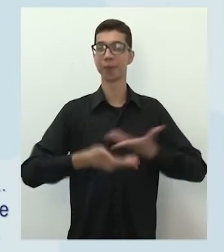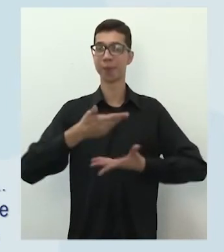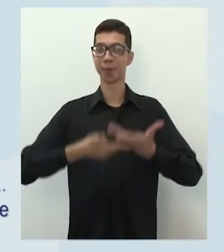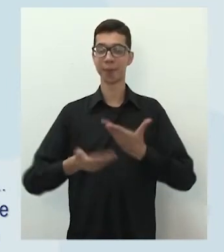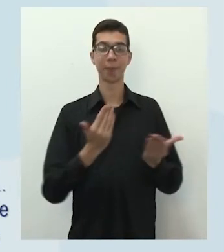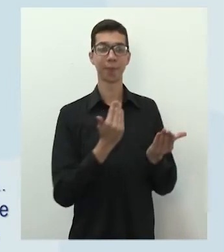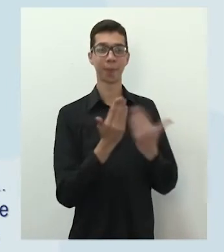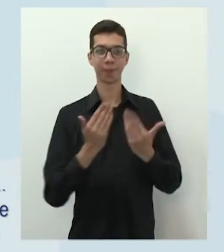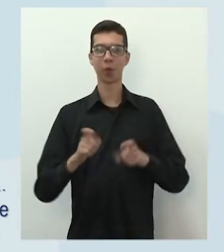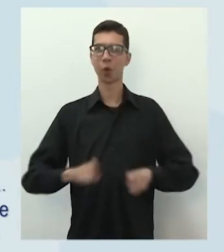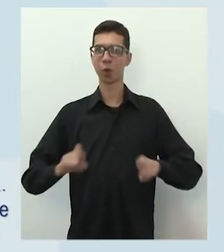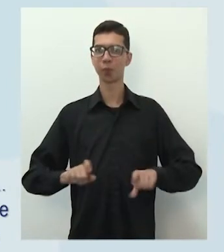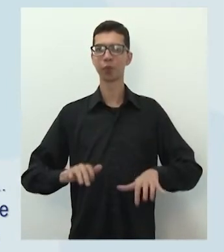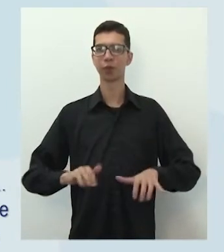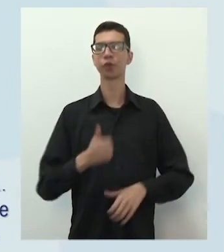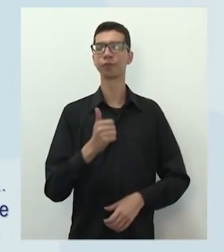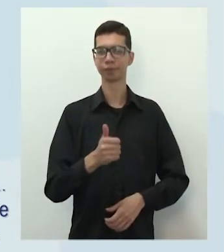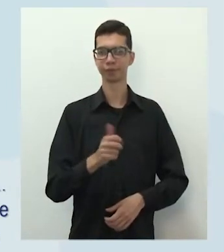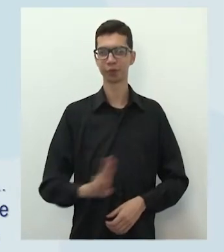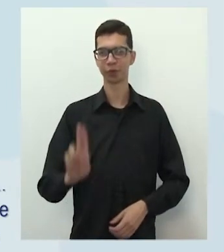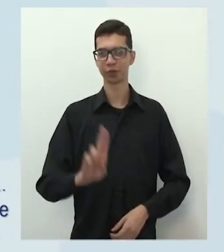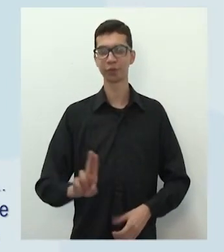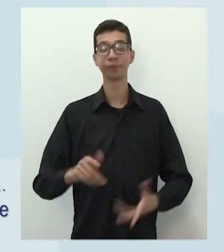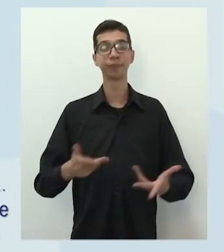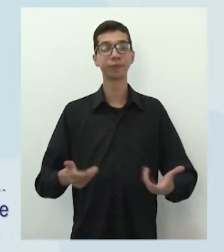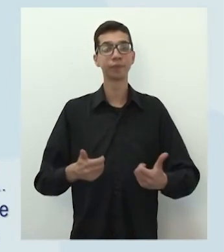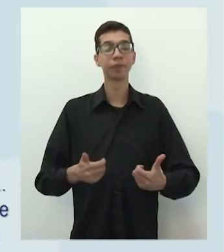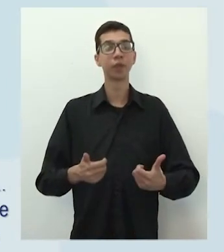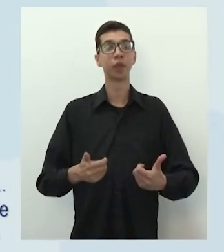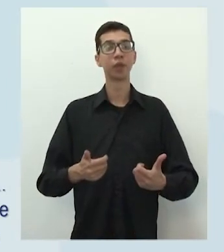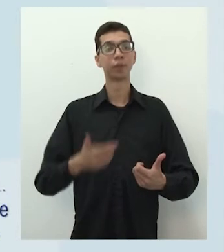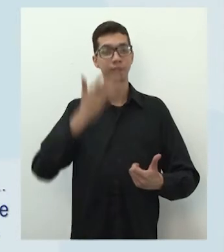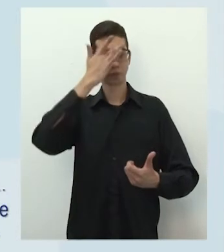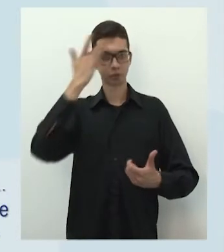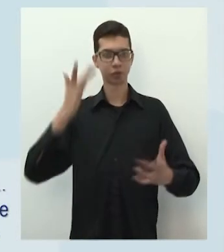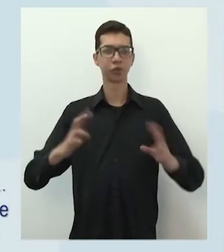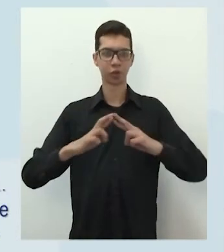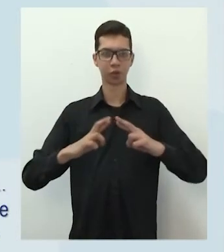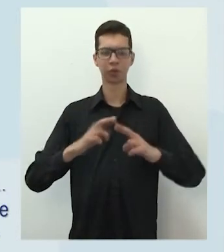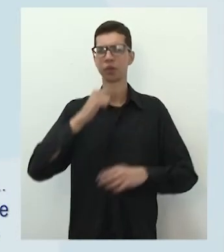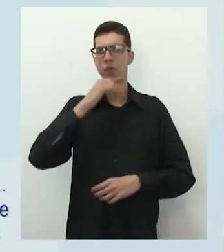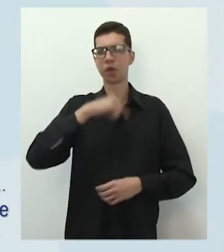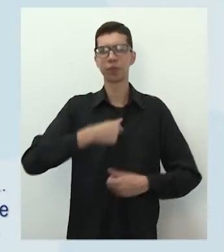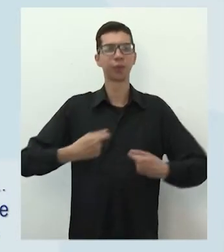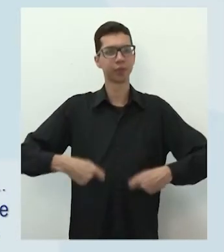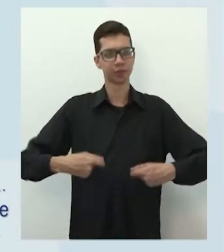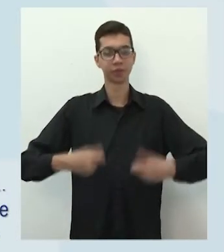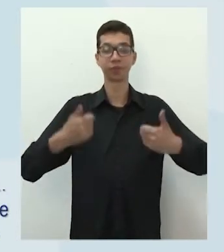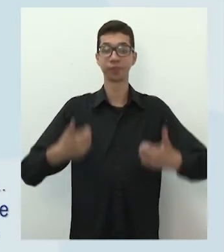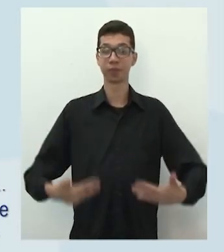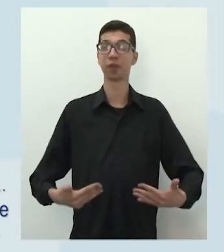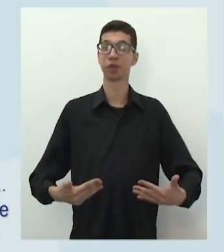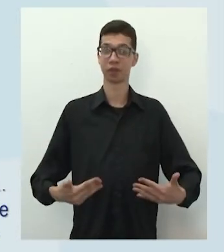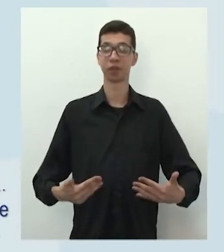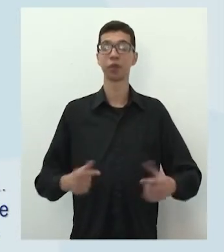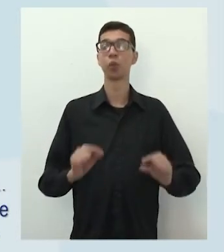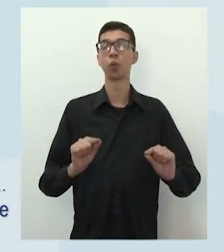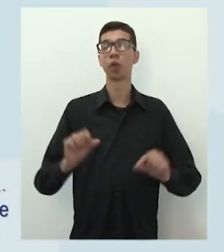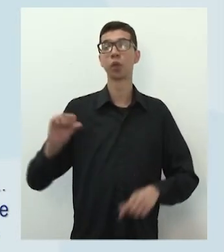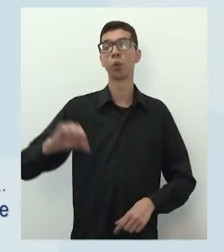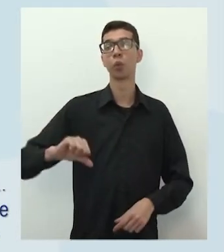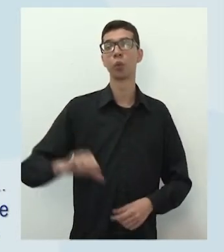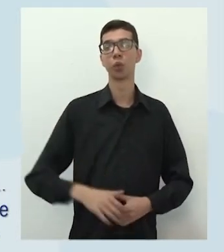uma outra característica da interação que cada vez mais nós, que somos também educadores, eu me considero sendo um médico de